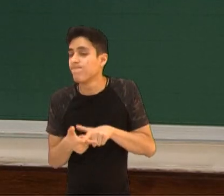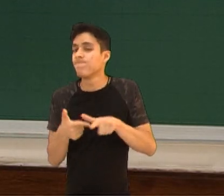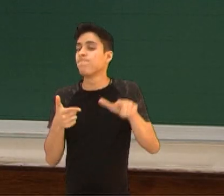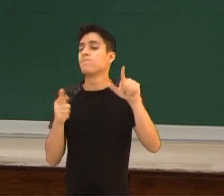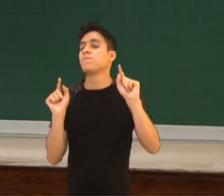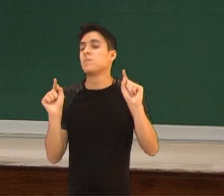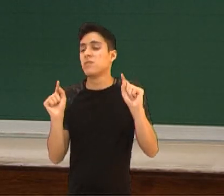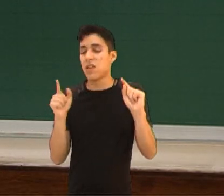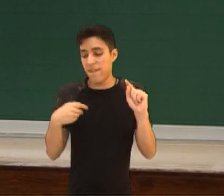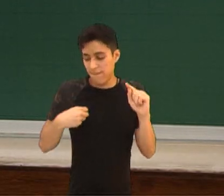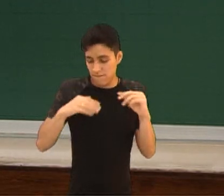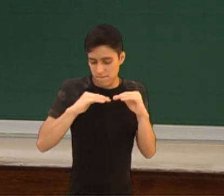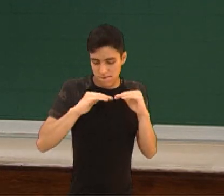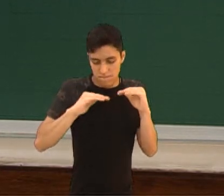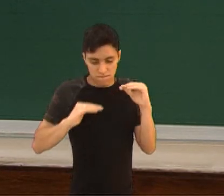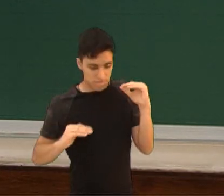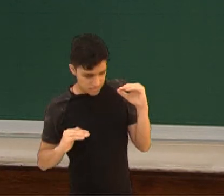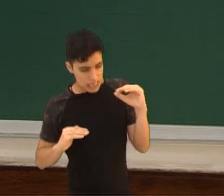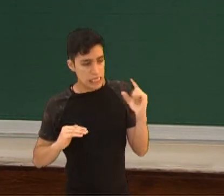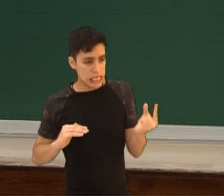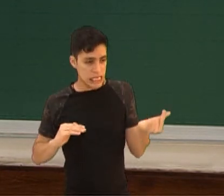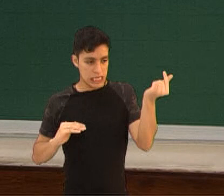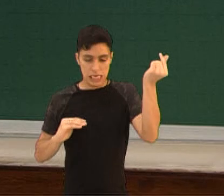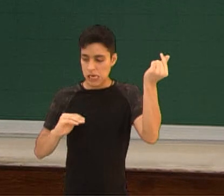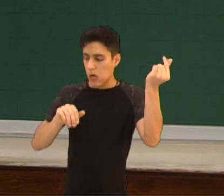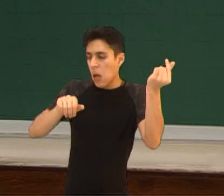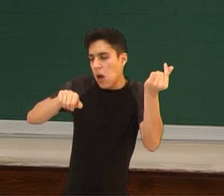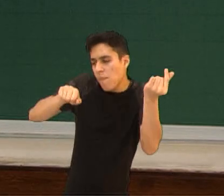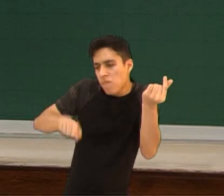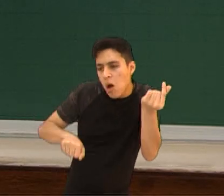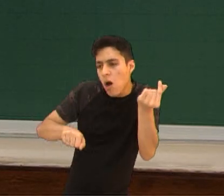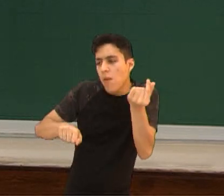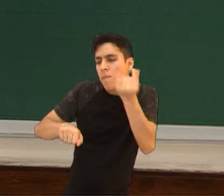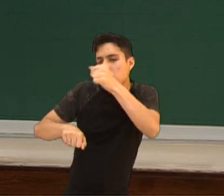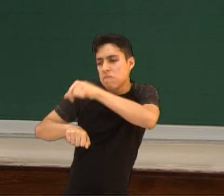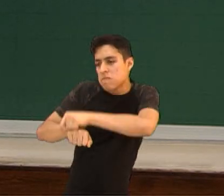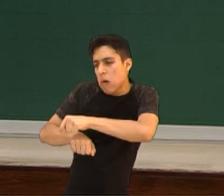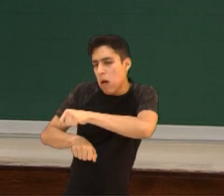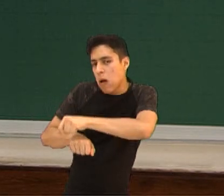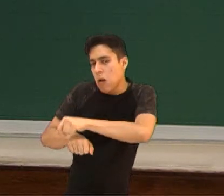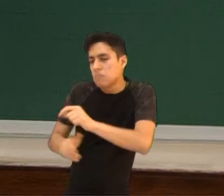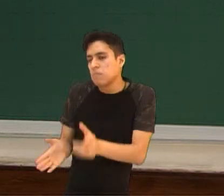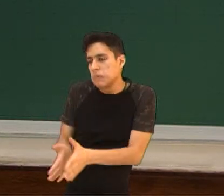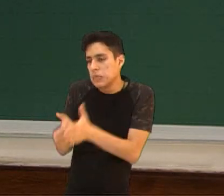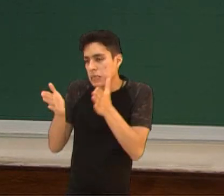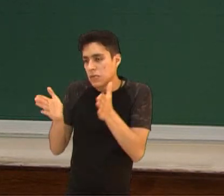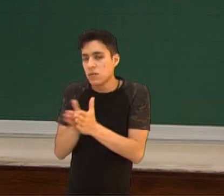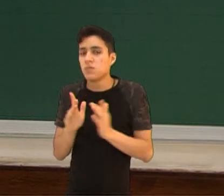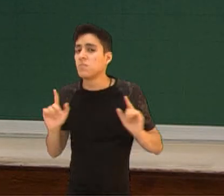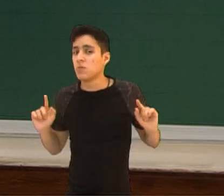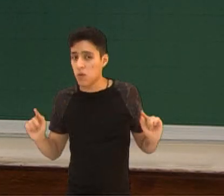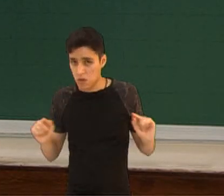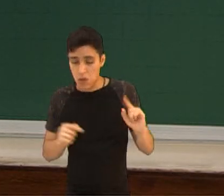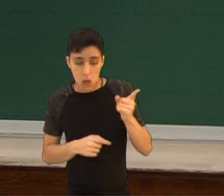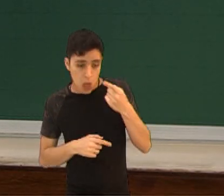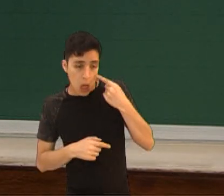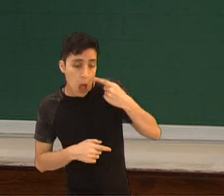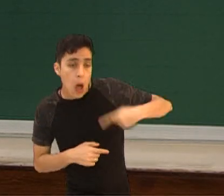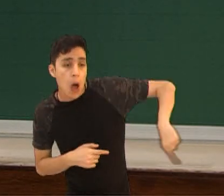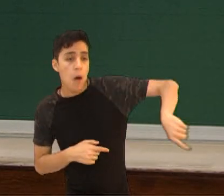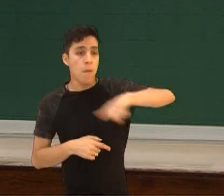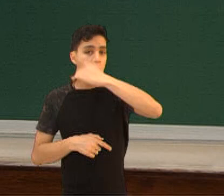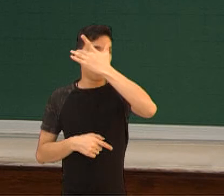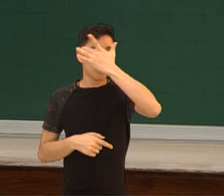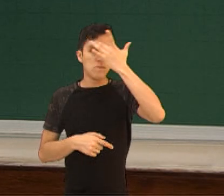muito importante aí nas áreas urbanas. Essa desigualdade promovida pela urbanização faz com que pessoas de um poder aquisitivo muito